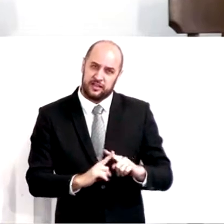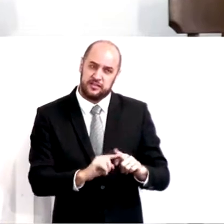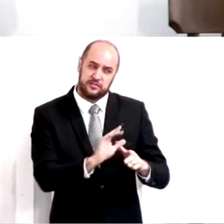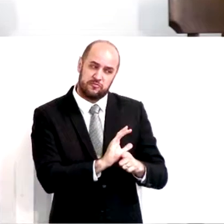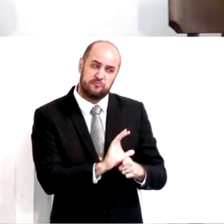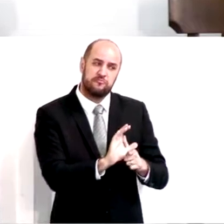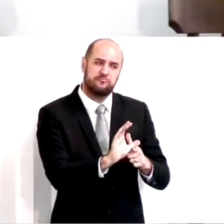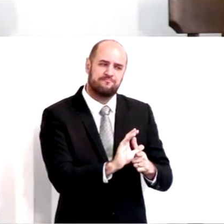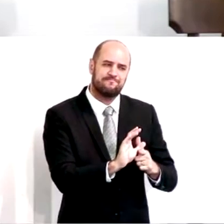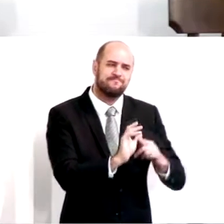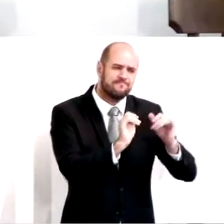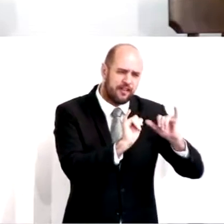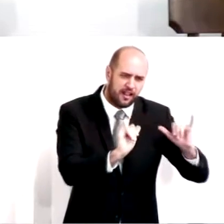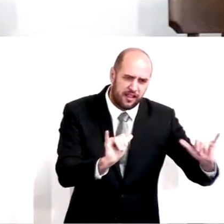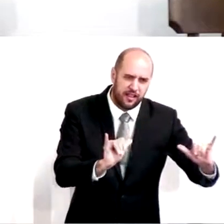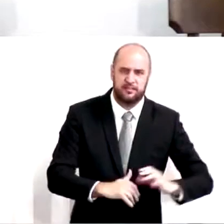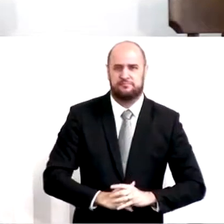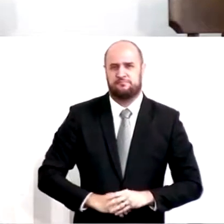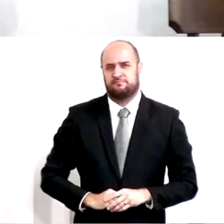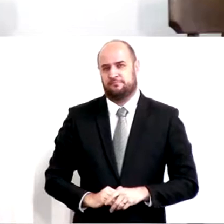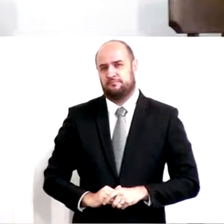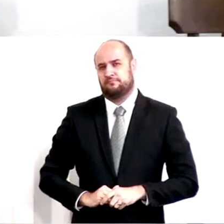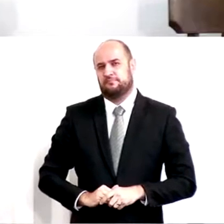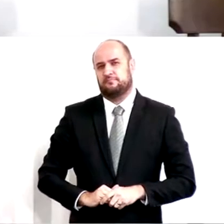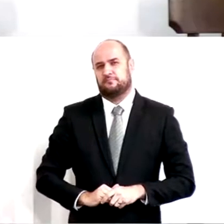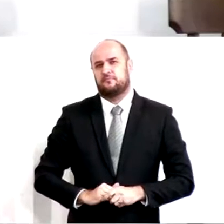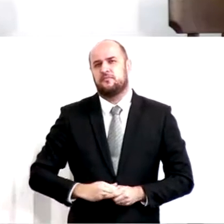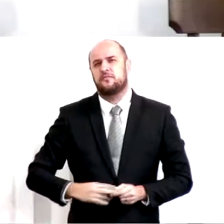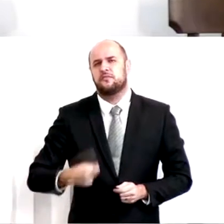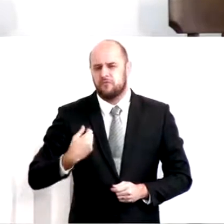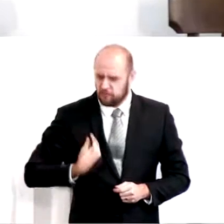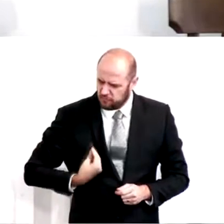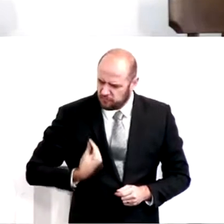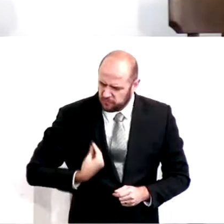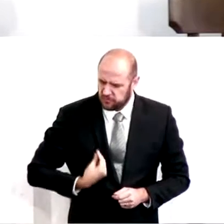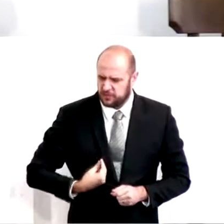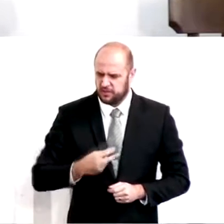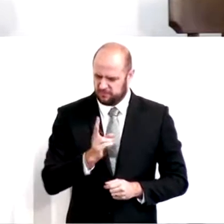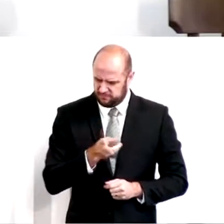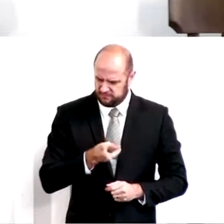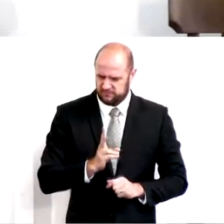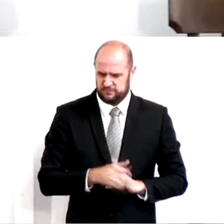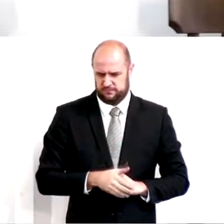seu vencedor, conheçam e vivam pelo seu vencedor.